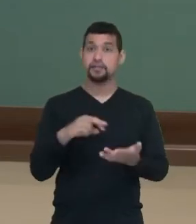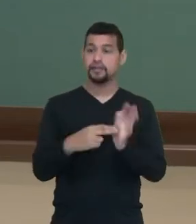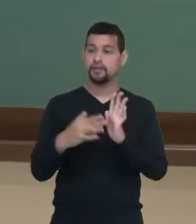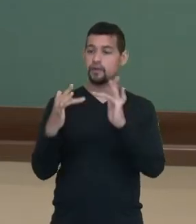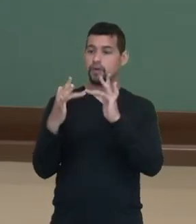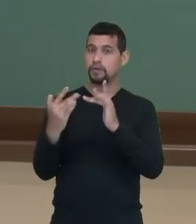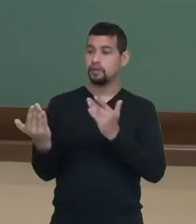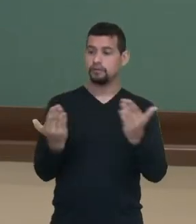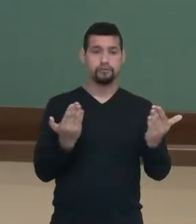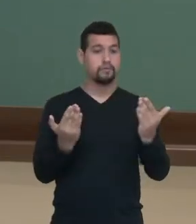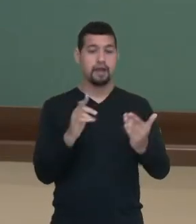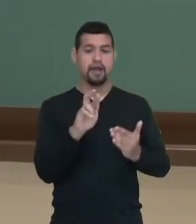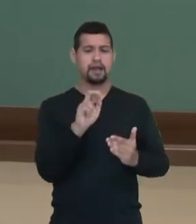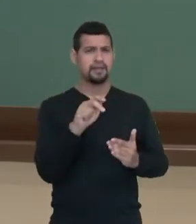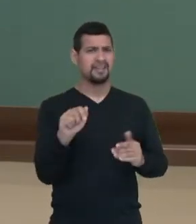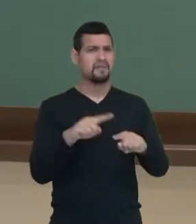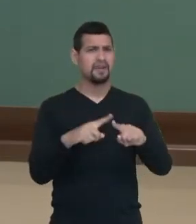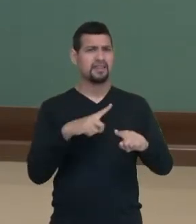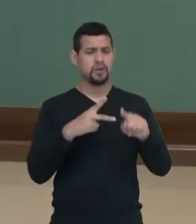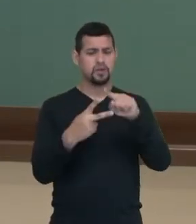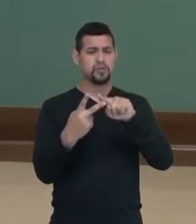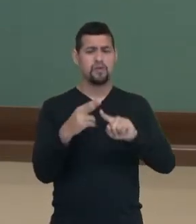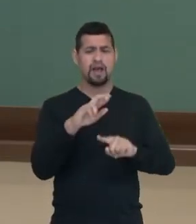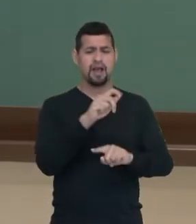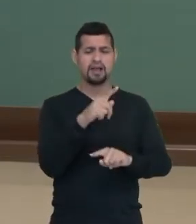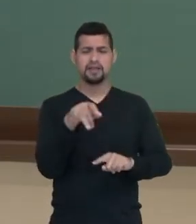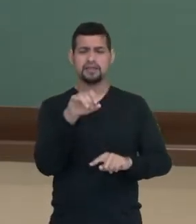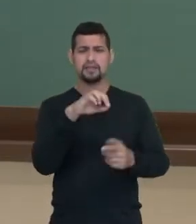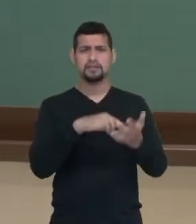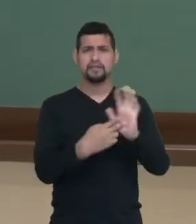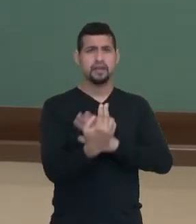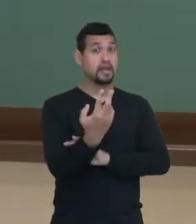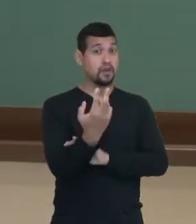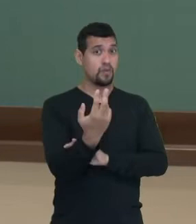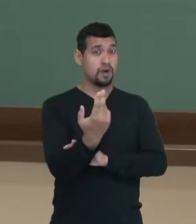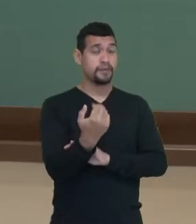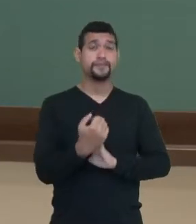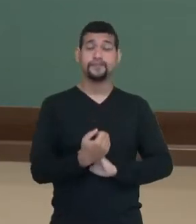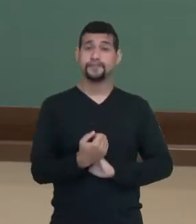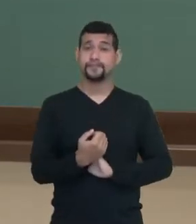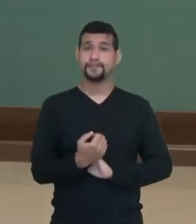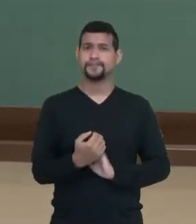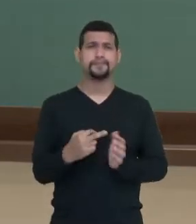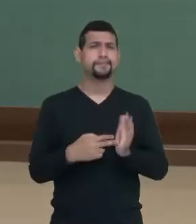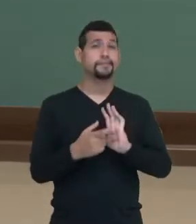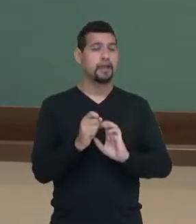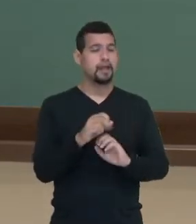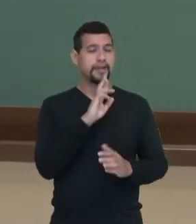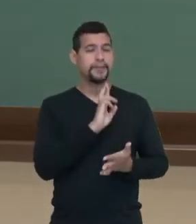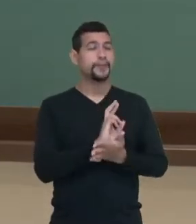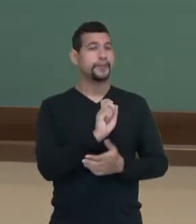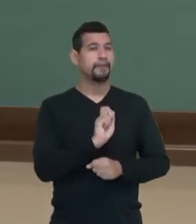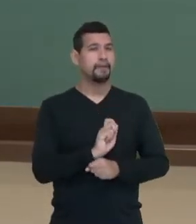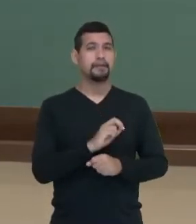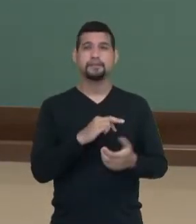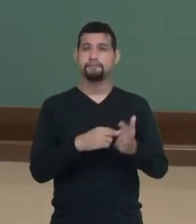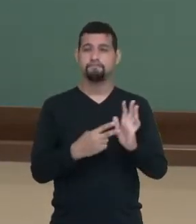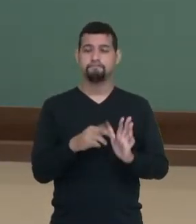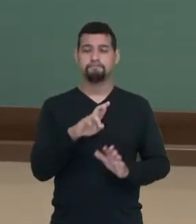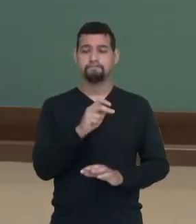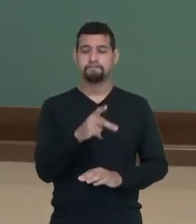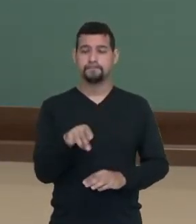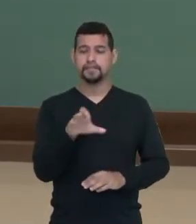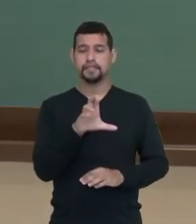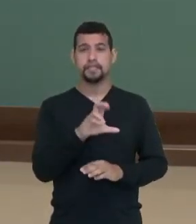grandezas. Agora, se eu tenho duas razões que são iguais, aí nós podemos dizer que essas